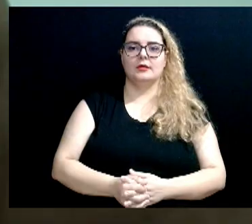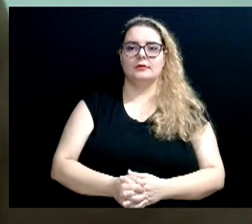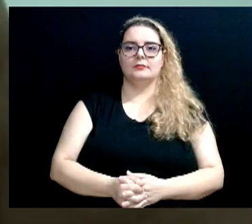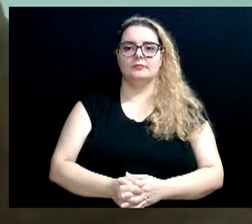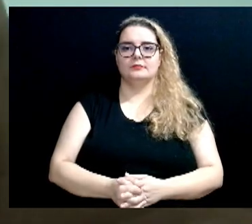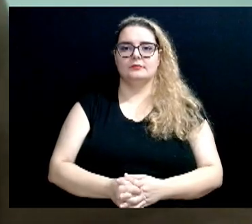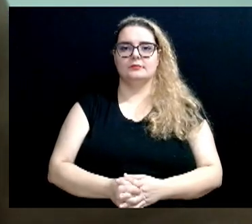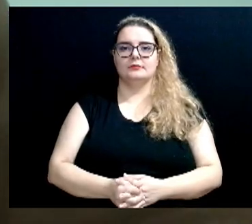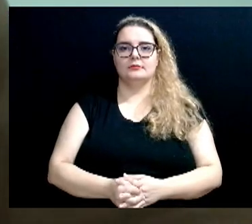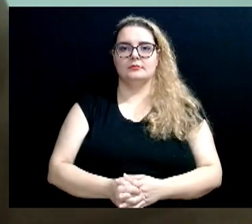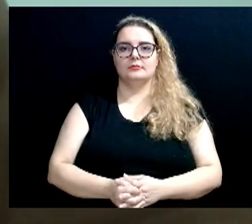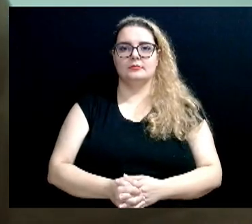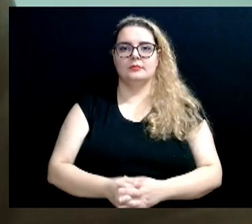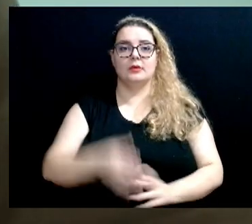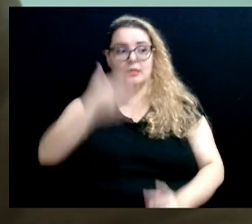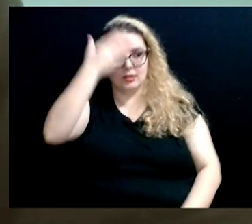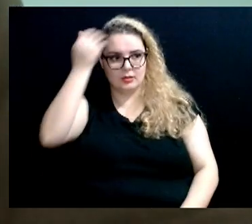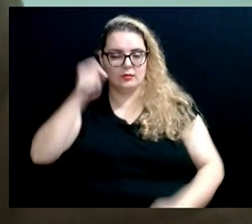Rubia, as pessoas